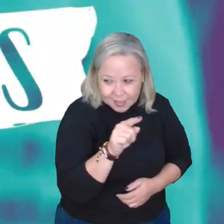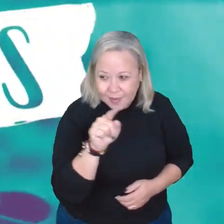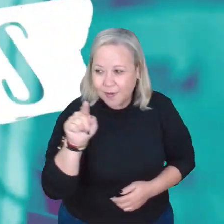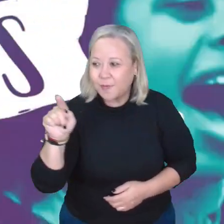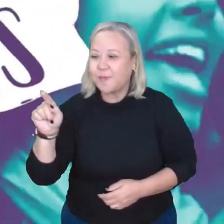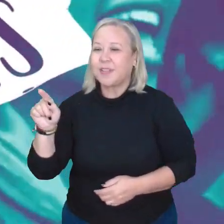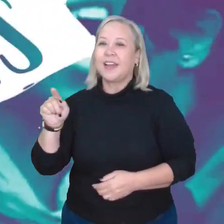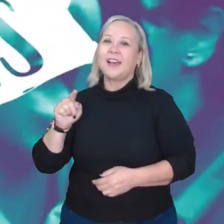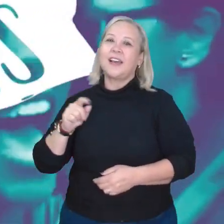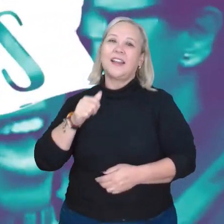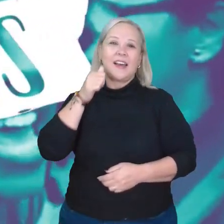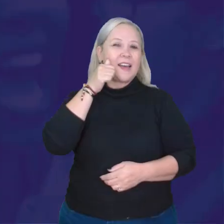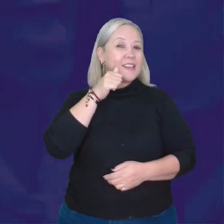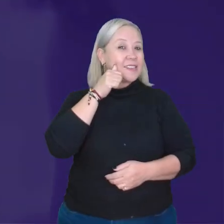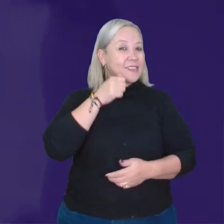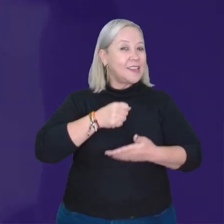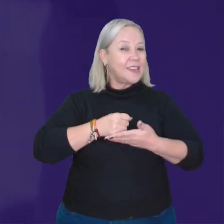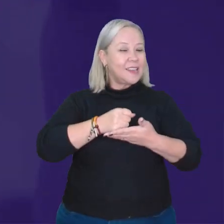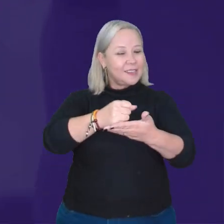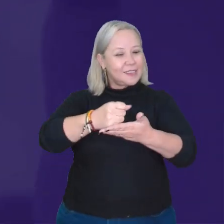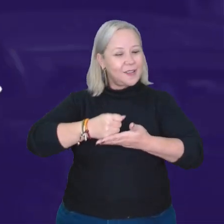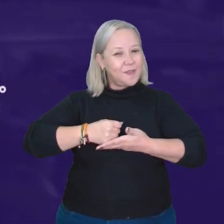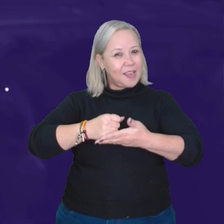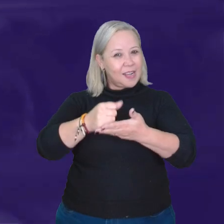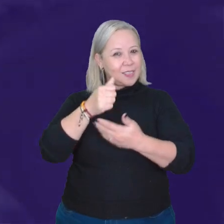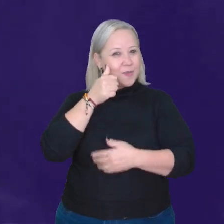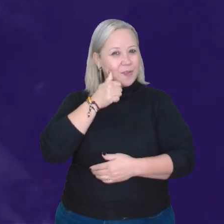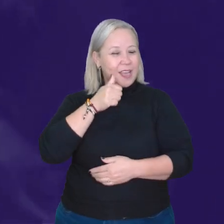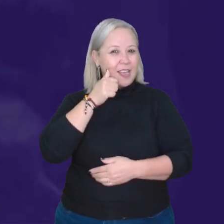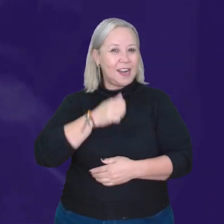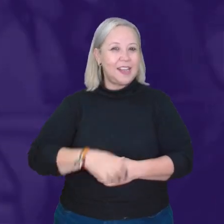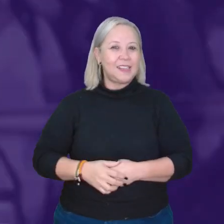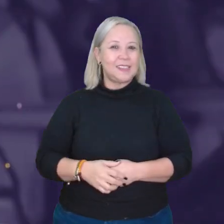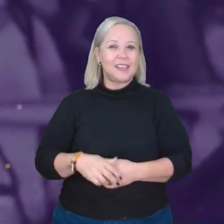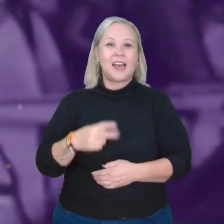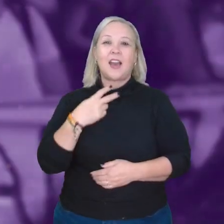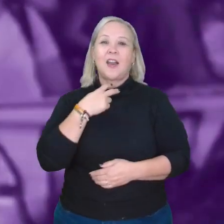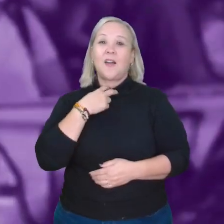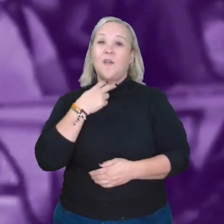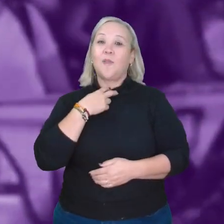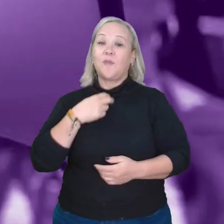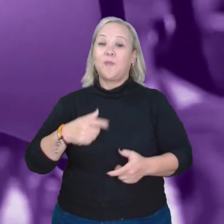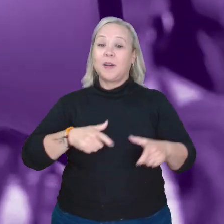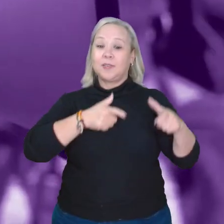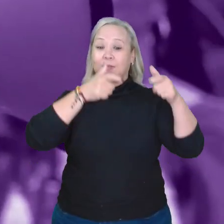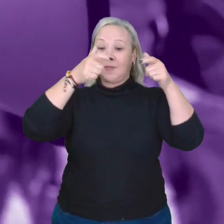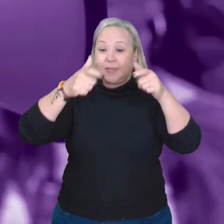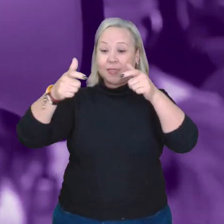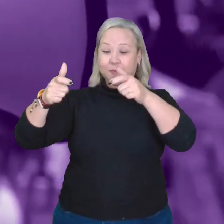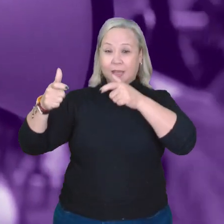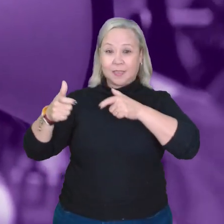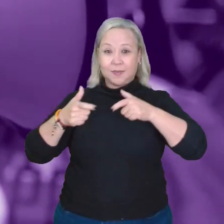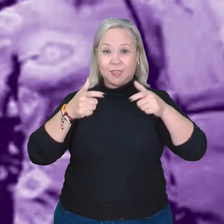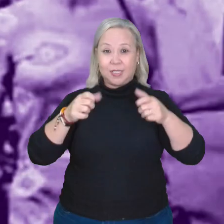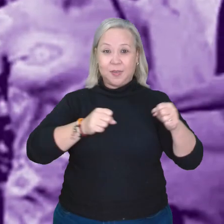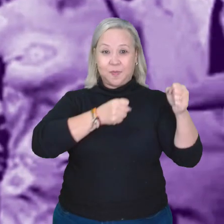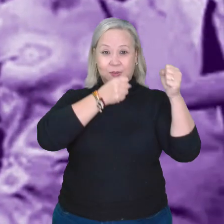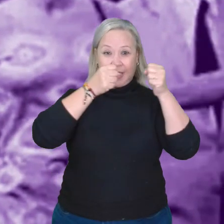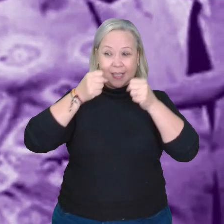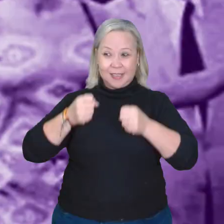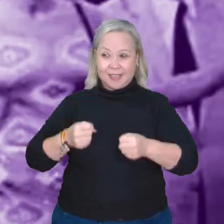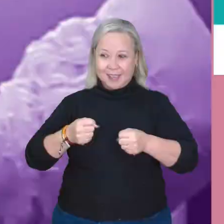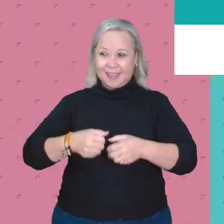Eu sou uma delas, são elas por elas, ocupando os espaços